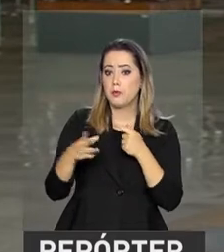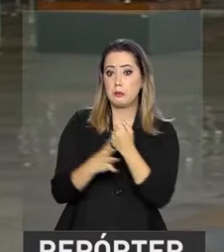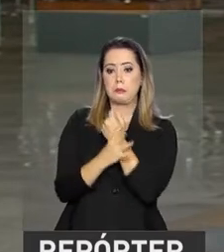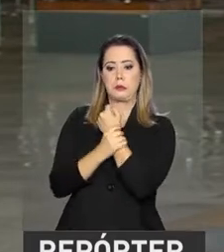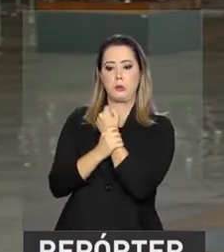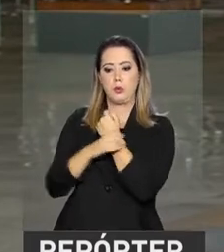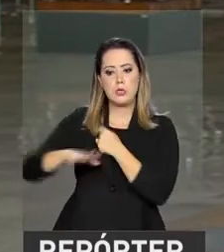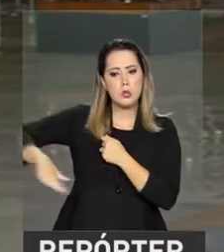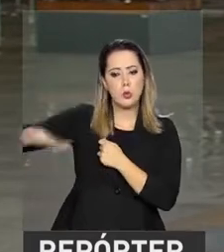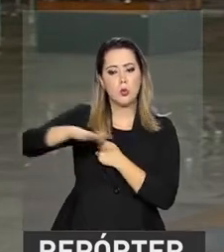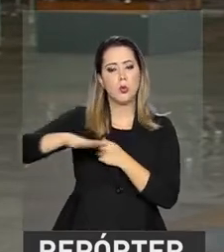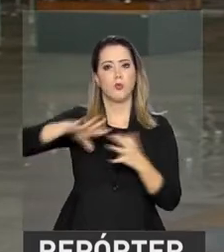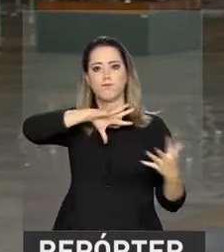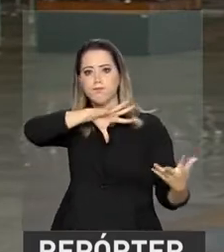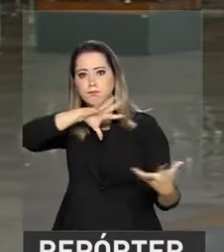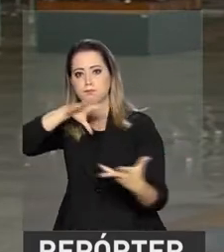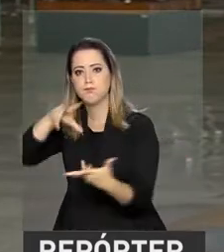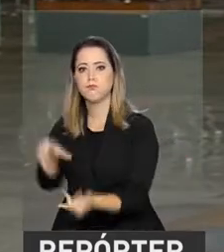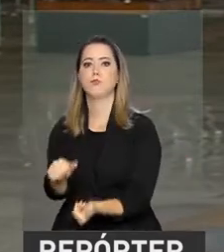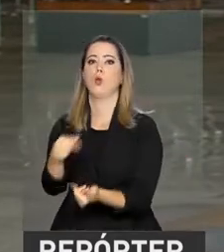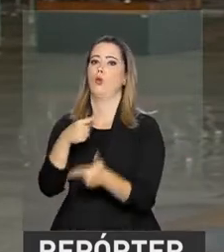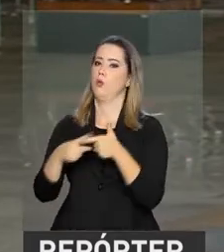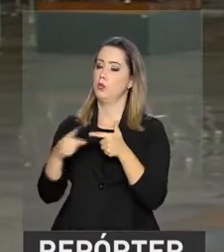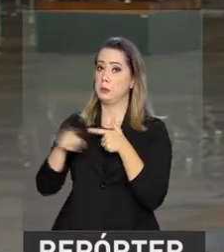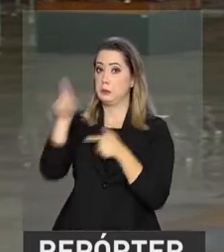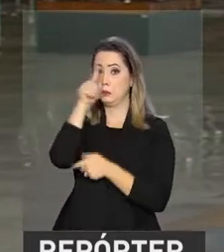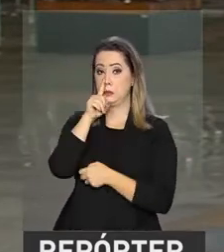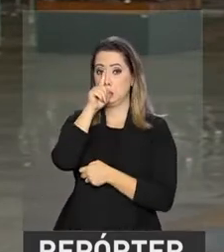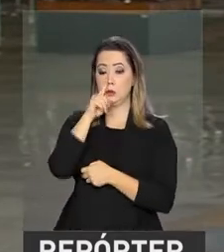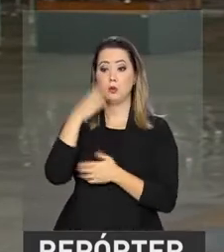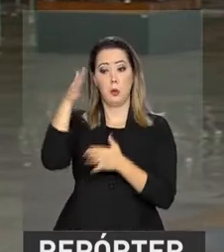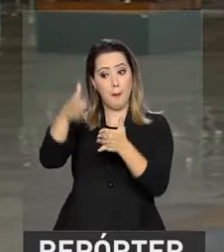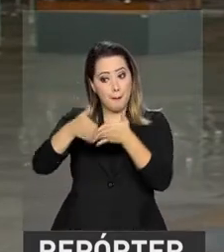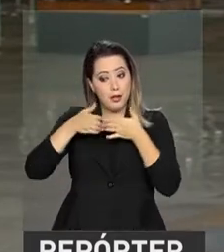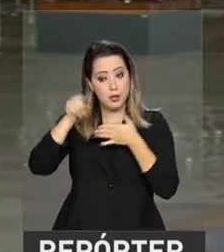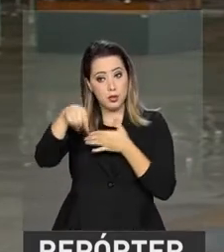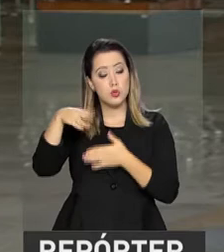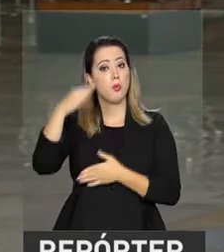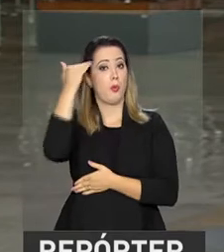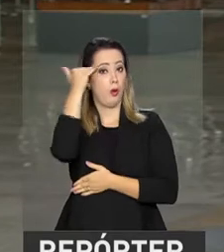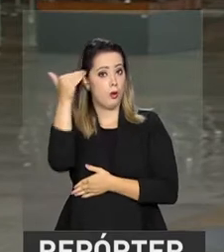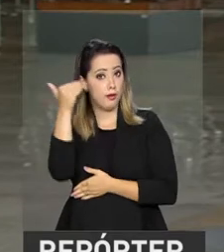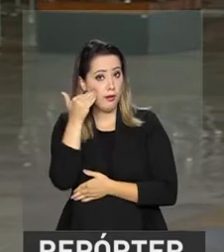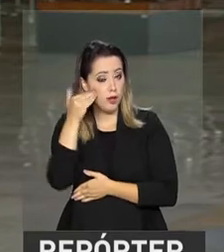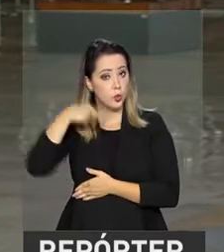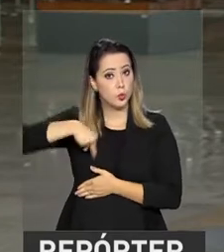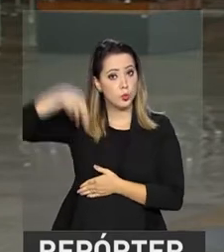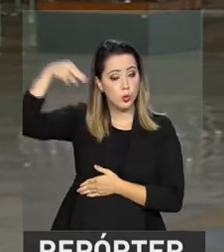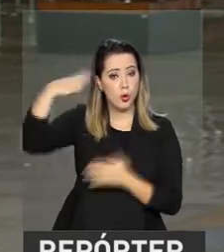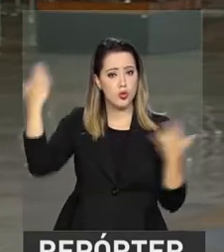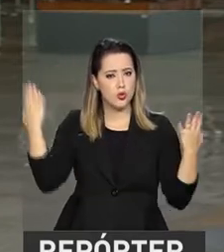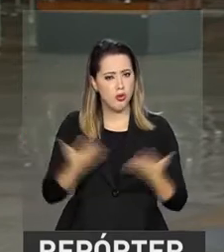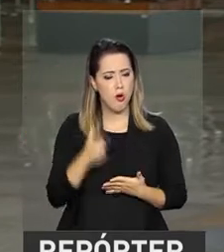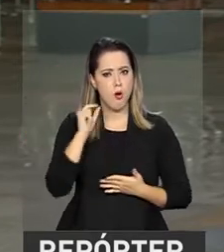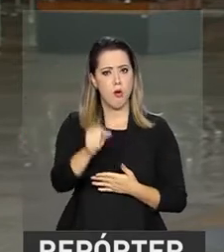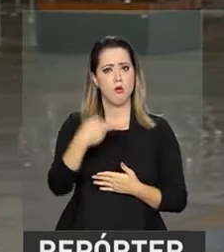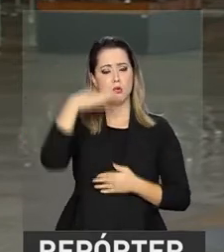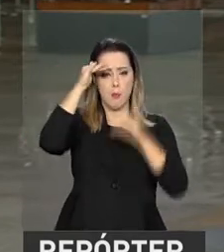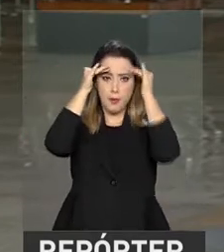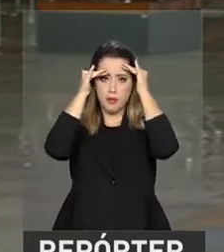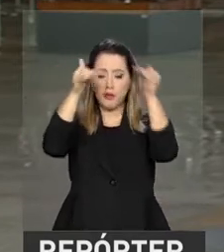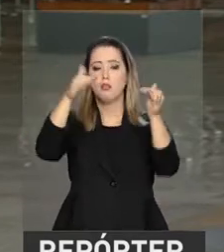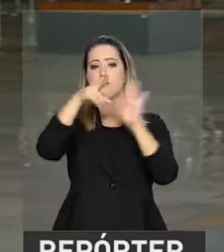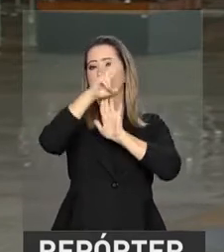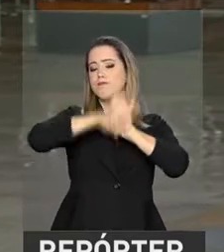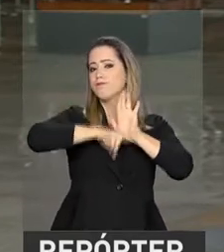e internacional o brasil conclama o governo da coréia do norte a cumprir com a maior urgência as resoluções